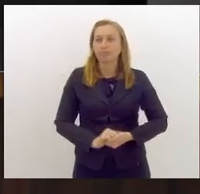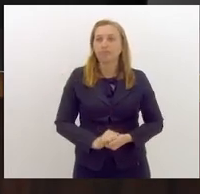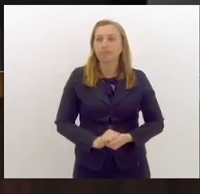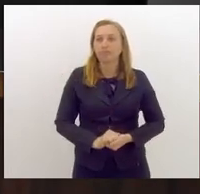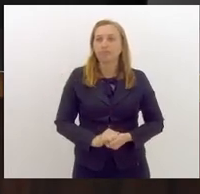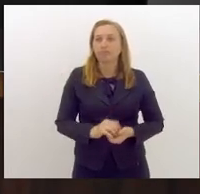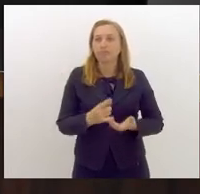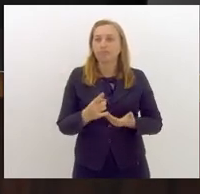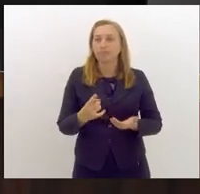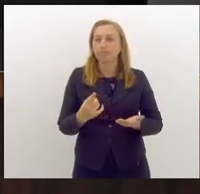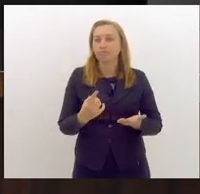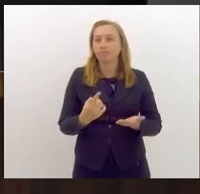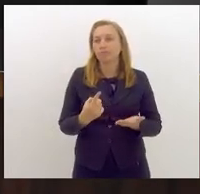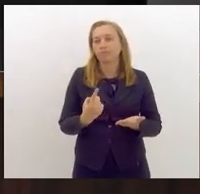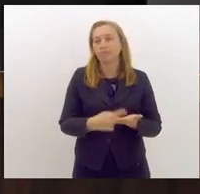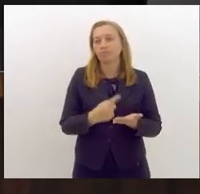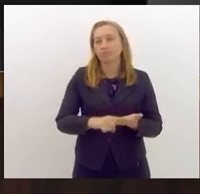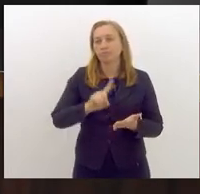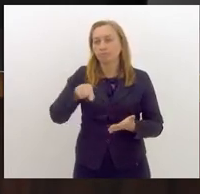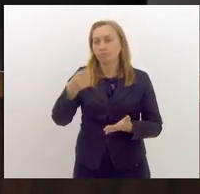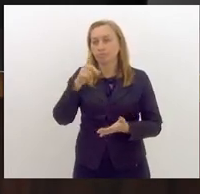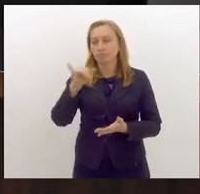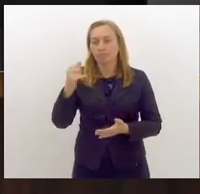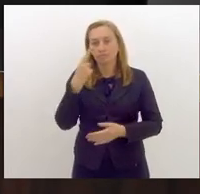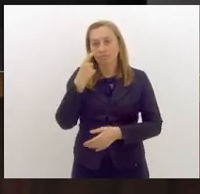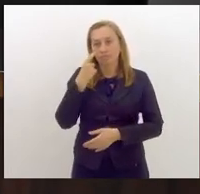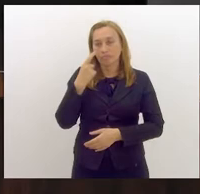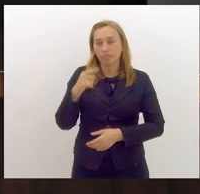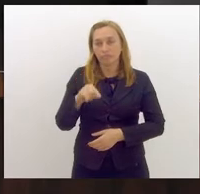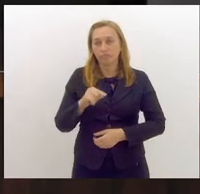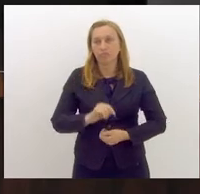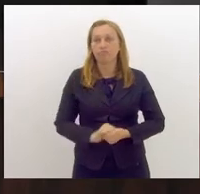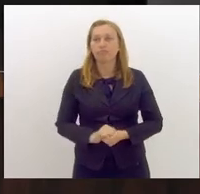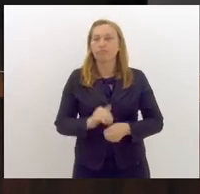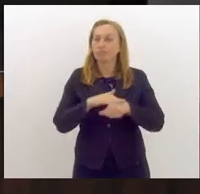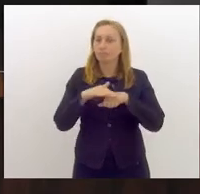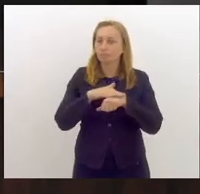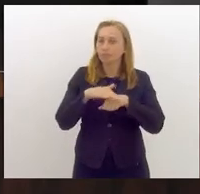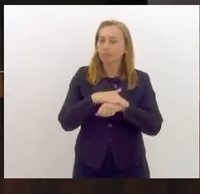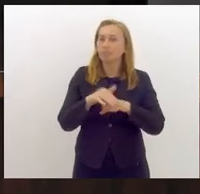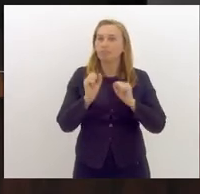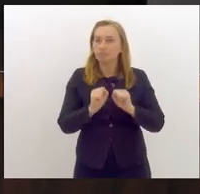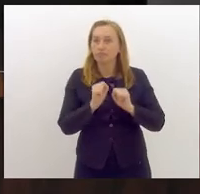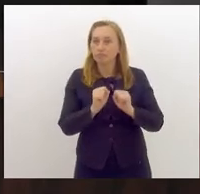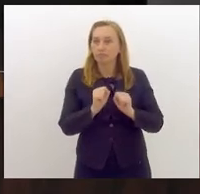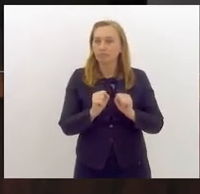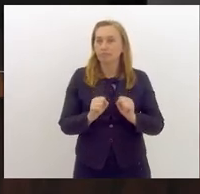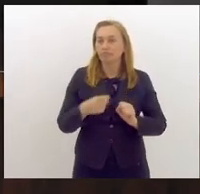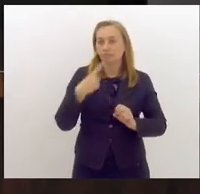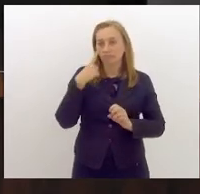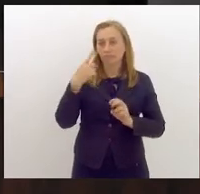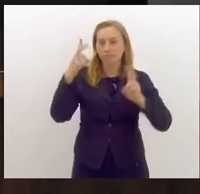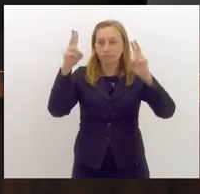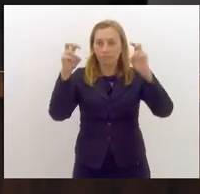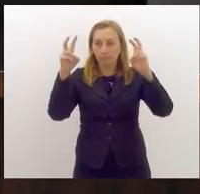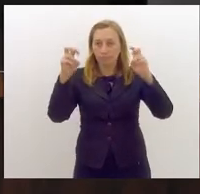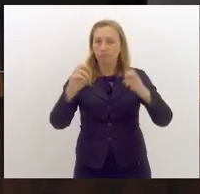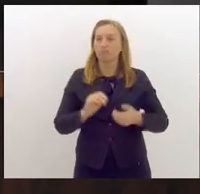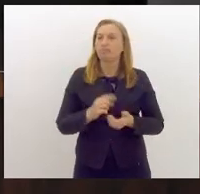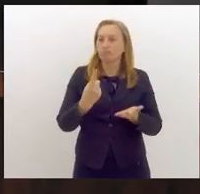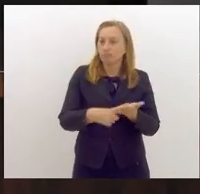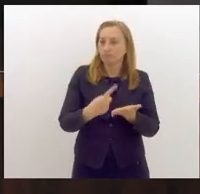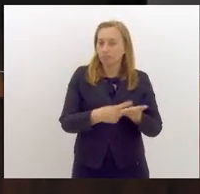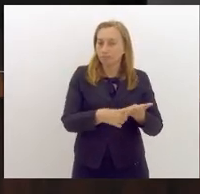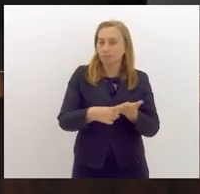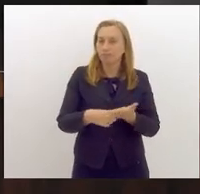foi desmarcada a reunião de terça estamos tentando uma conversa para que a gente possa enfrentar esse tema com um